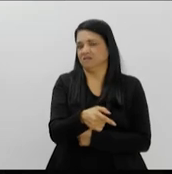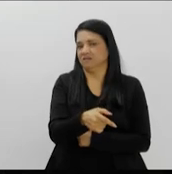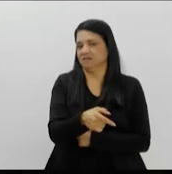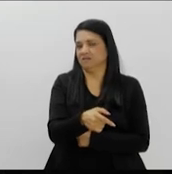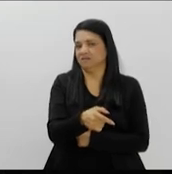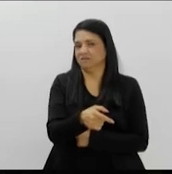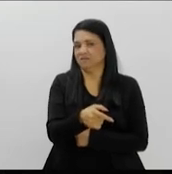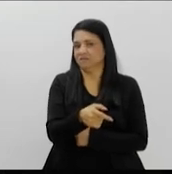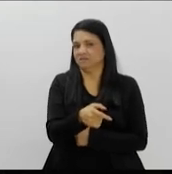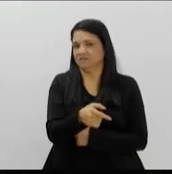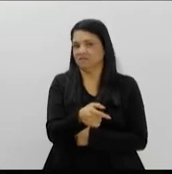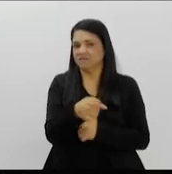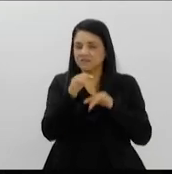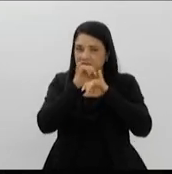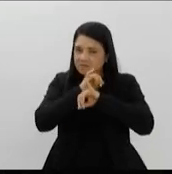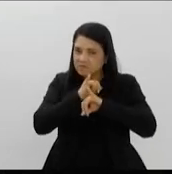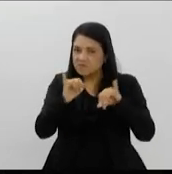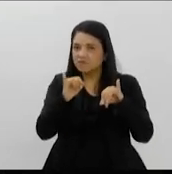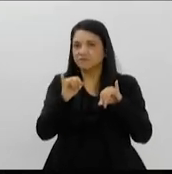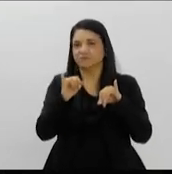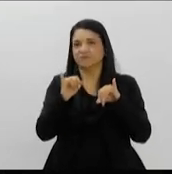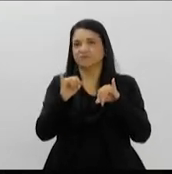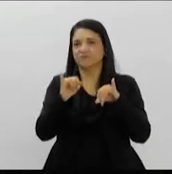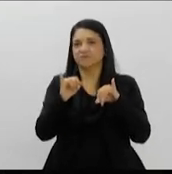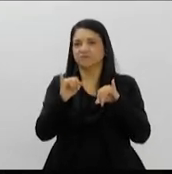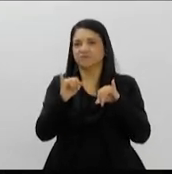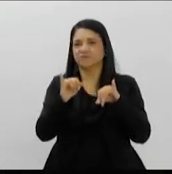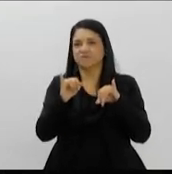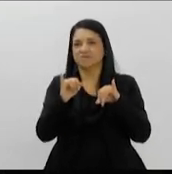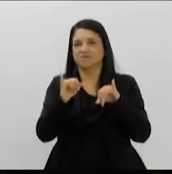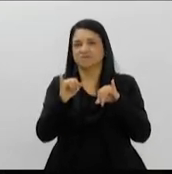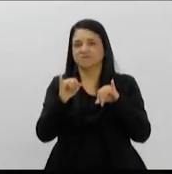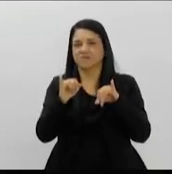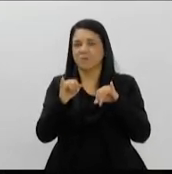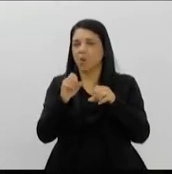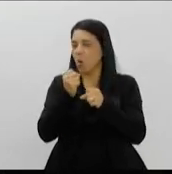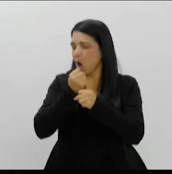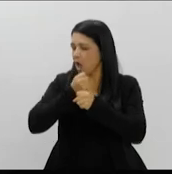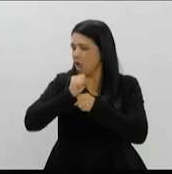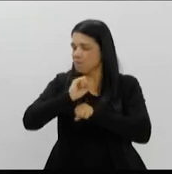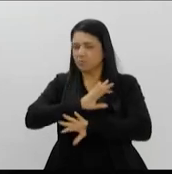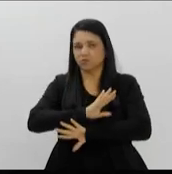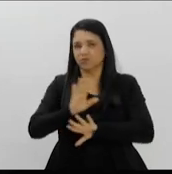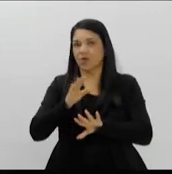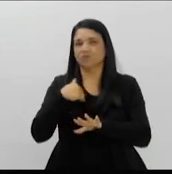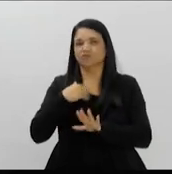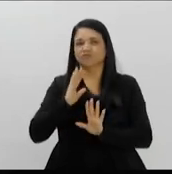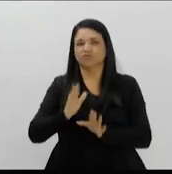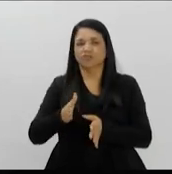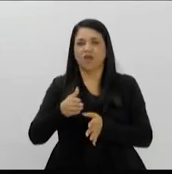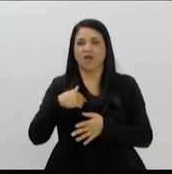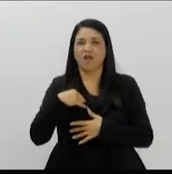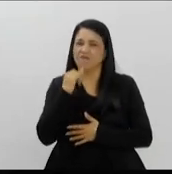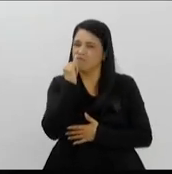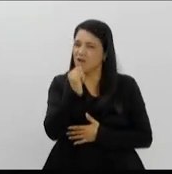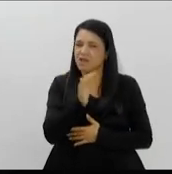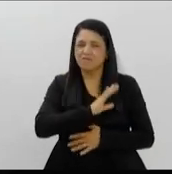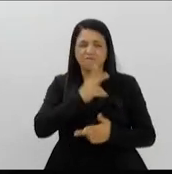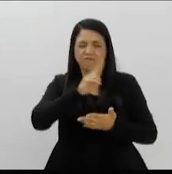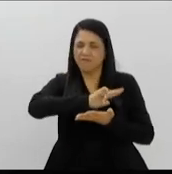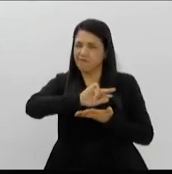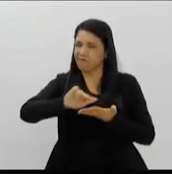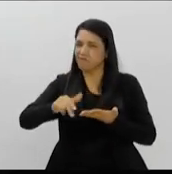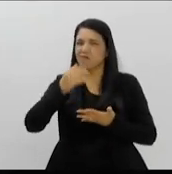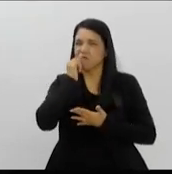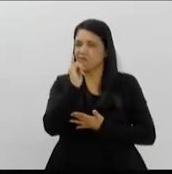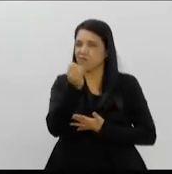Então, quero deixar aqui mais uma vez, vou nem deixar mais o meu repúdio, porque isso aí já é costumeiro, já é o zero e viseiro desse desgoverno.